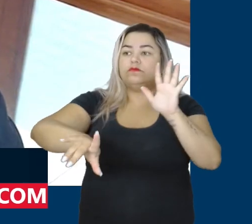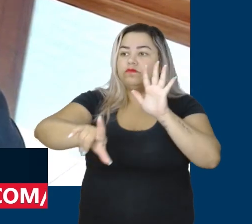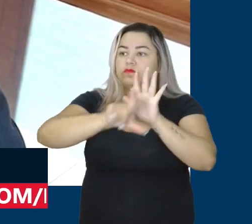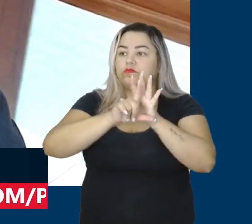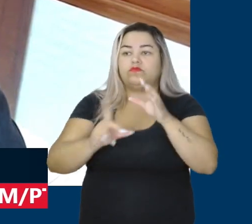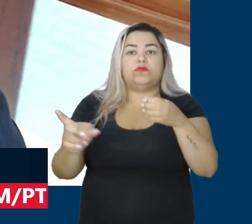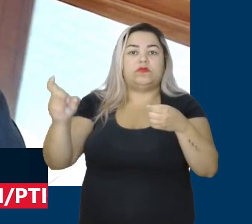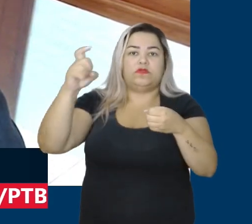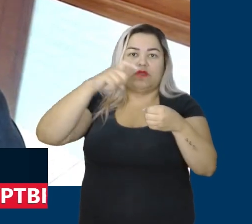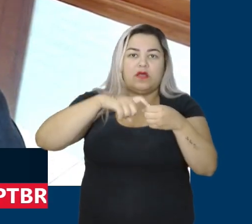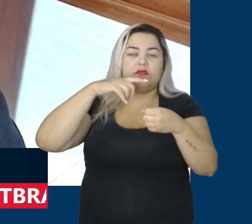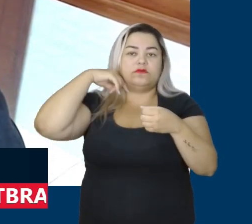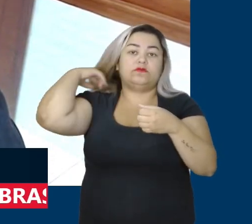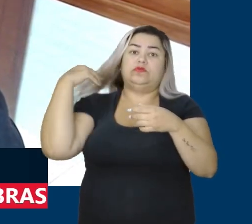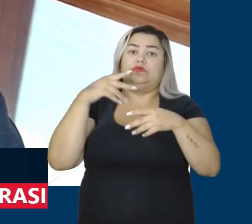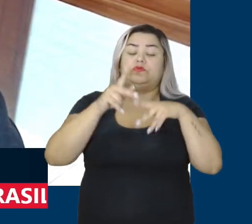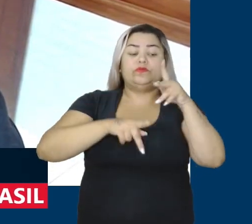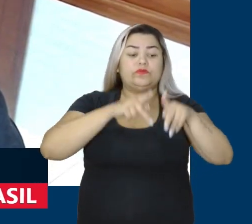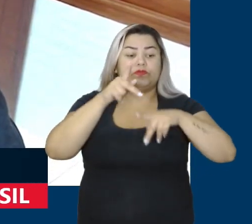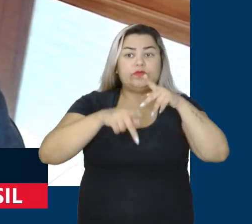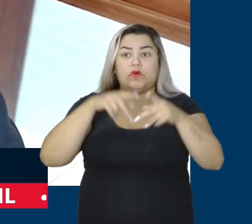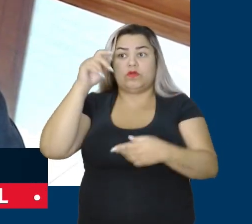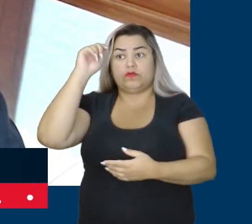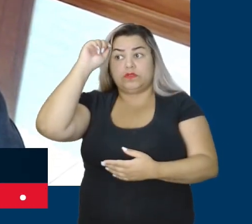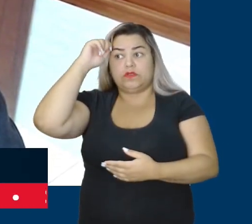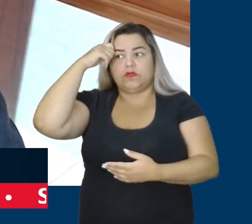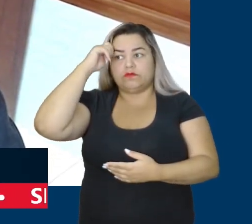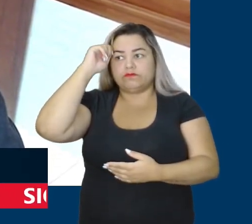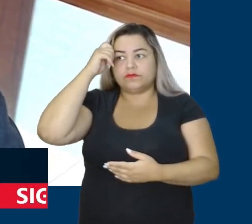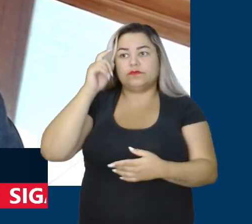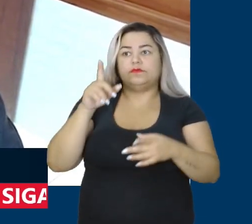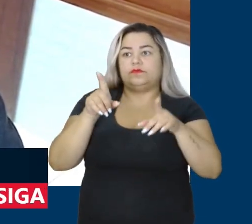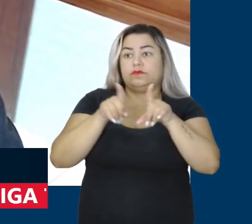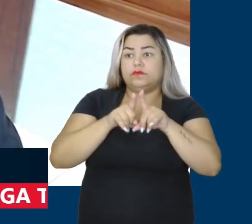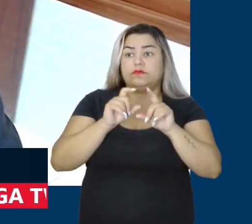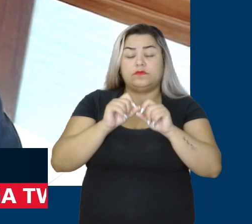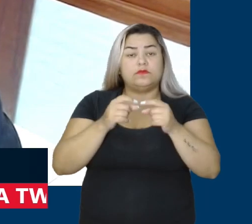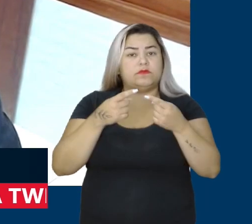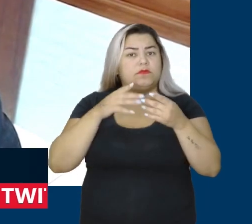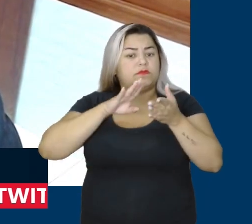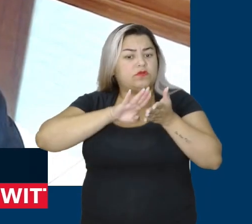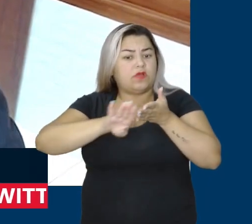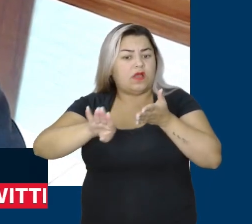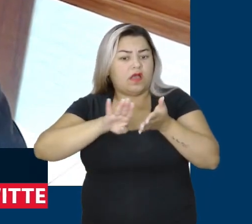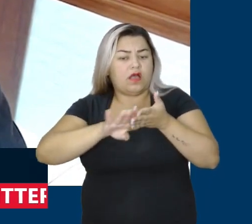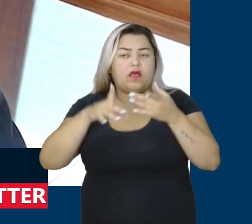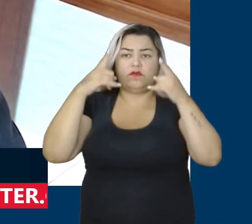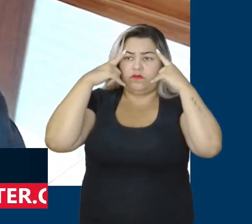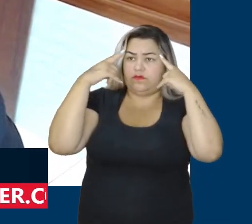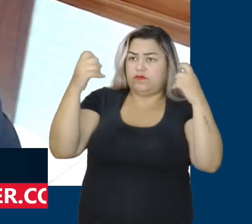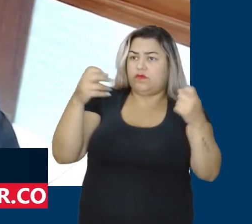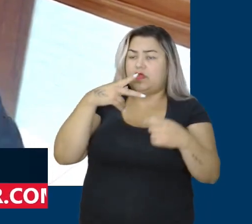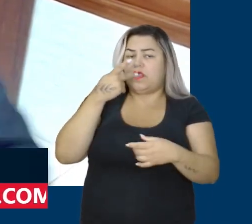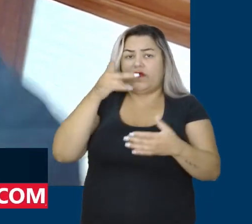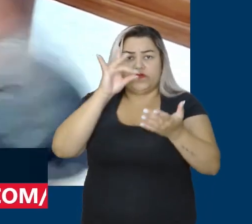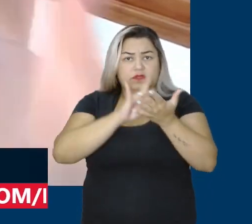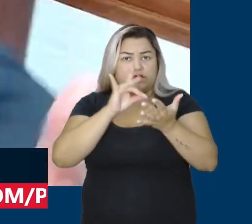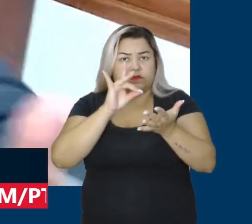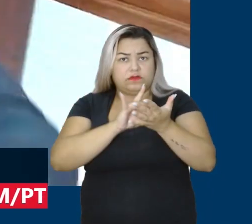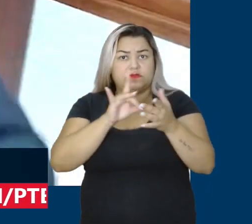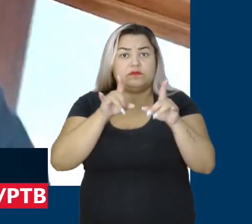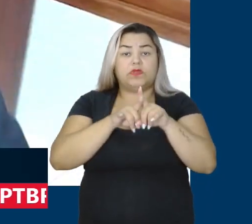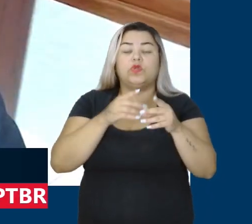verdadeira história do povo negro na sala de aula. Essa é fundamental para combater a violência, para falar a verdade dos fatos, como é que